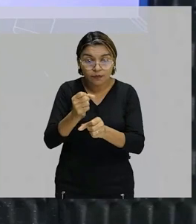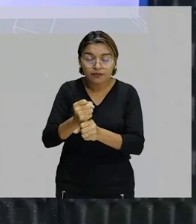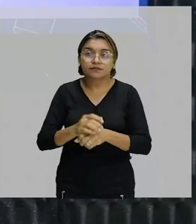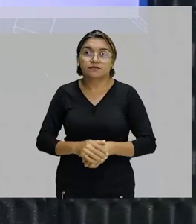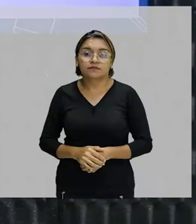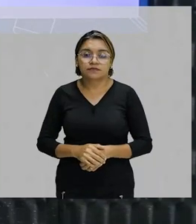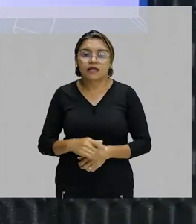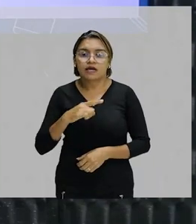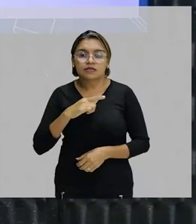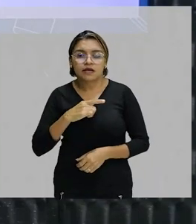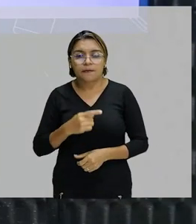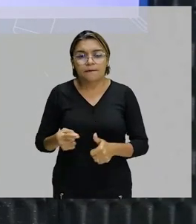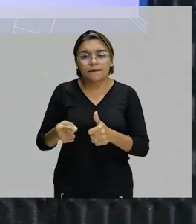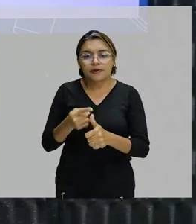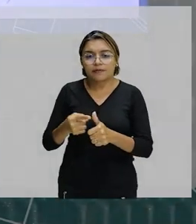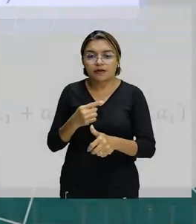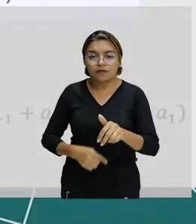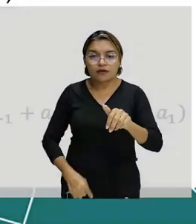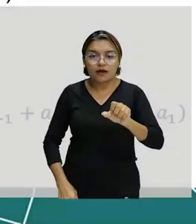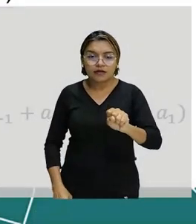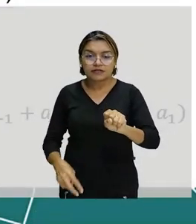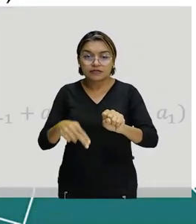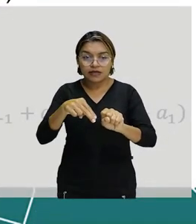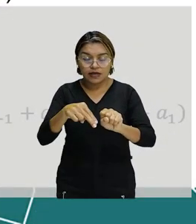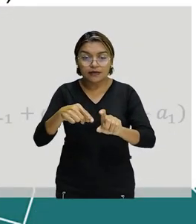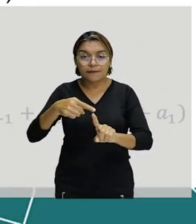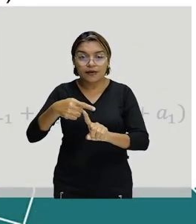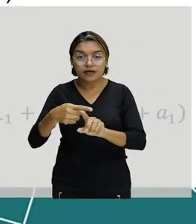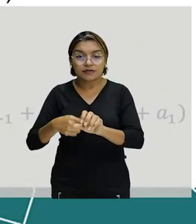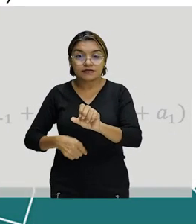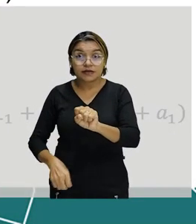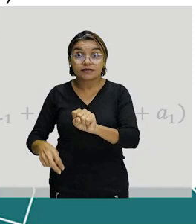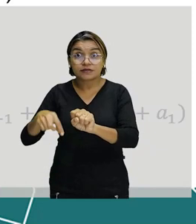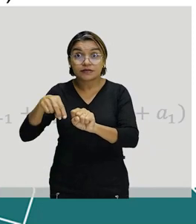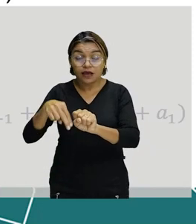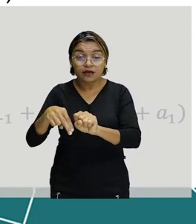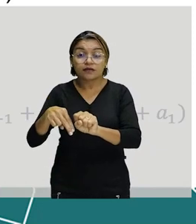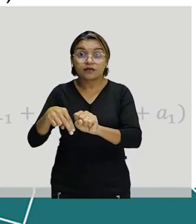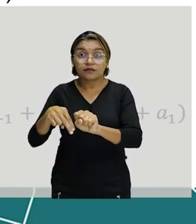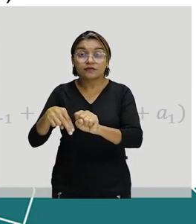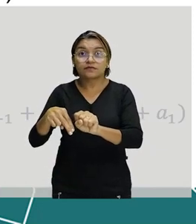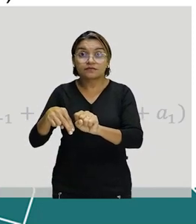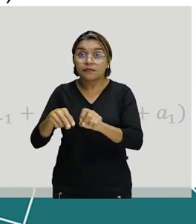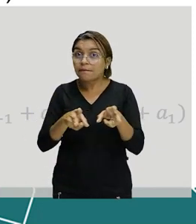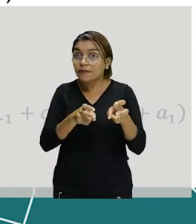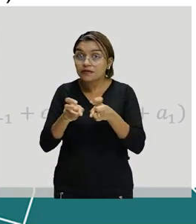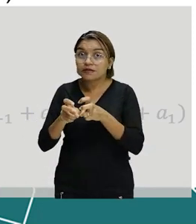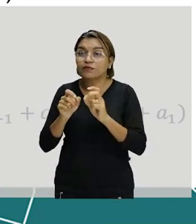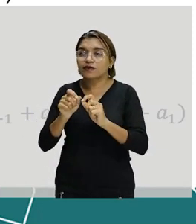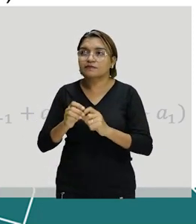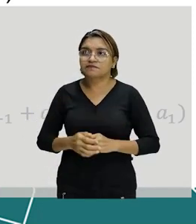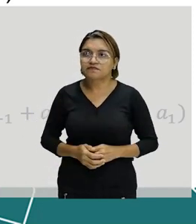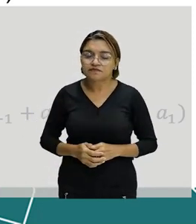membro eu tenho SN + SN significa dizer que eu vou ter duas vezes SN e perceba Olha só